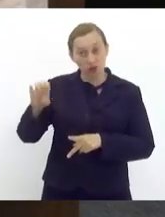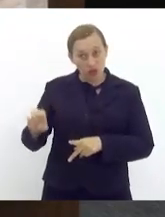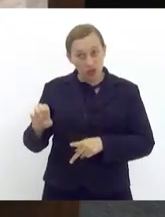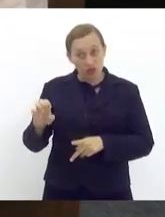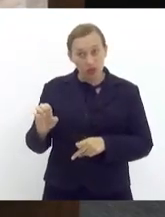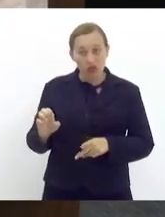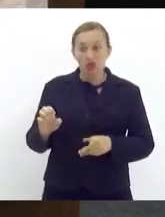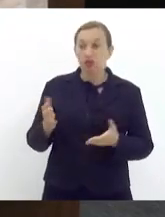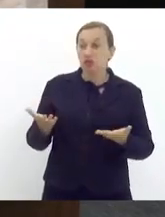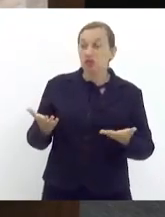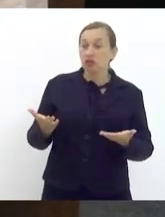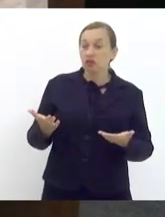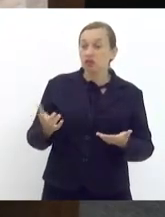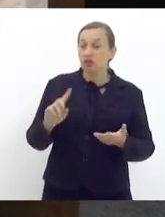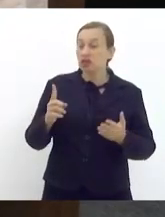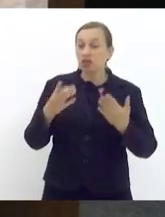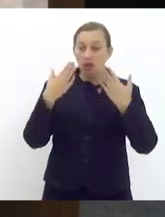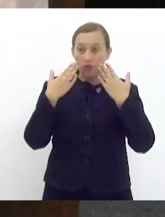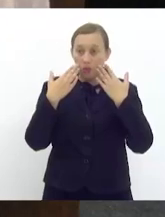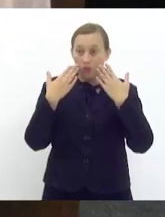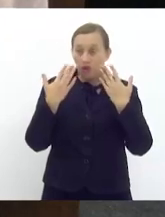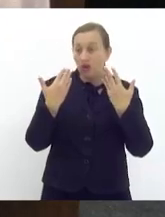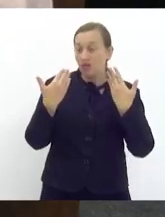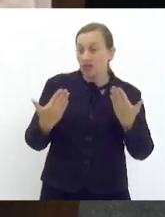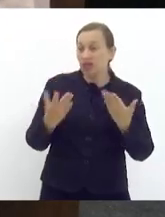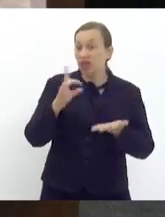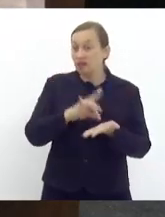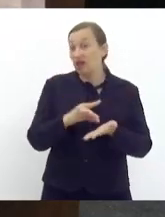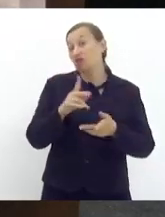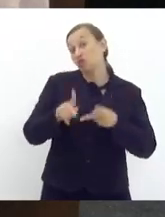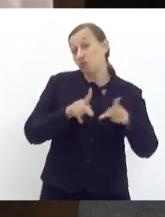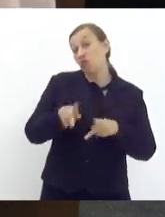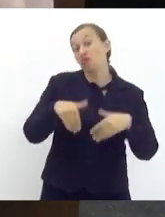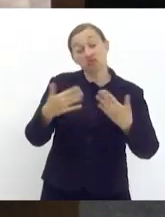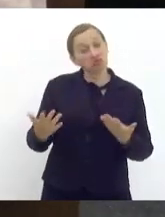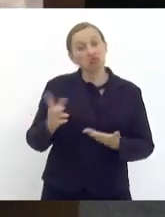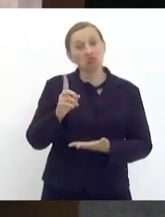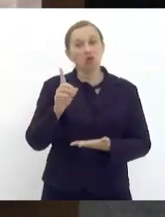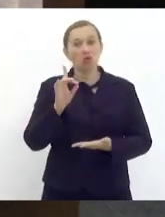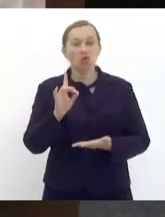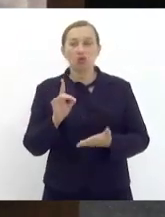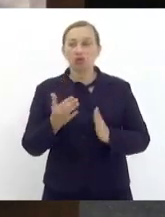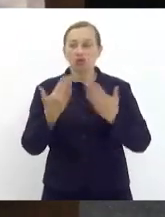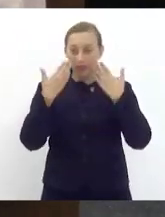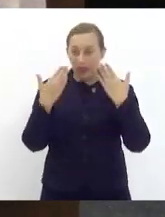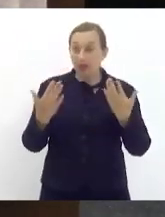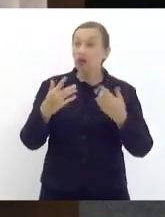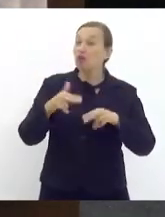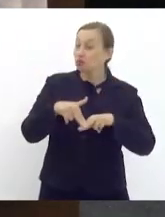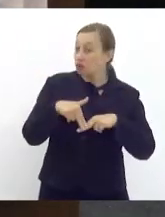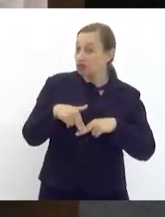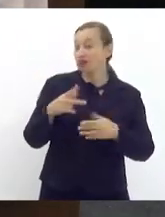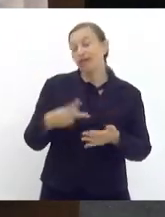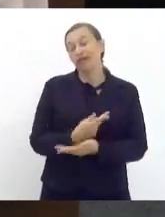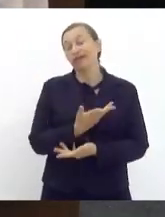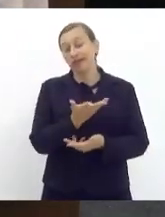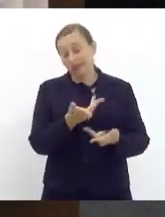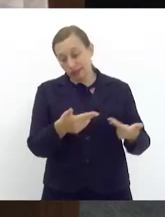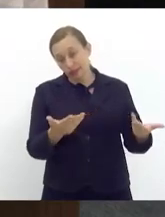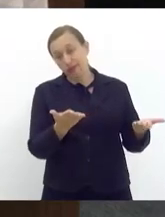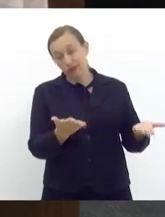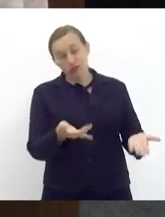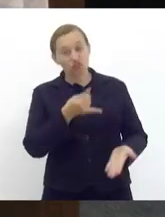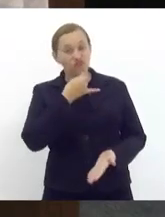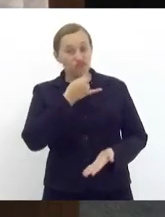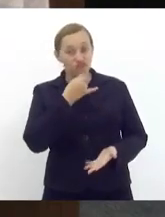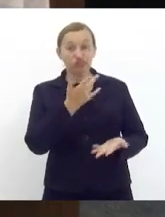votam em pessoas que não representam a realidade do povo. Tá certo? Não representam. Por isso que acontecem essas coisas,